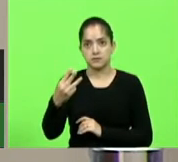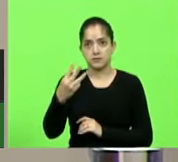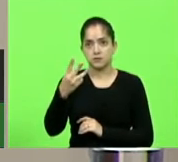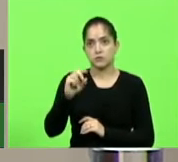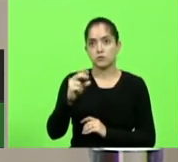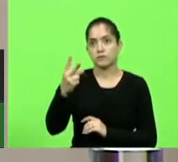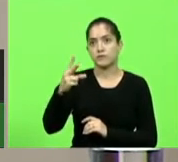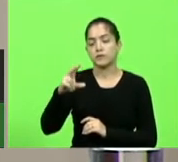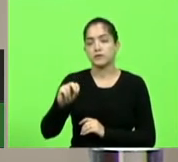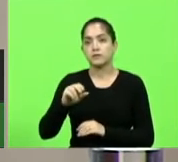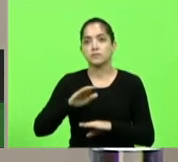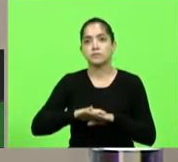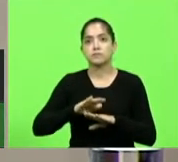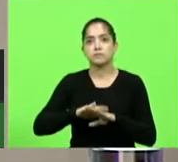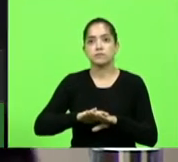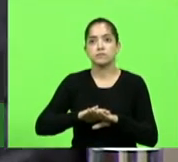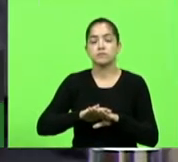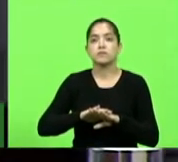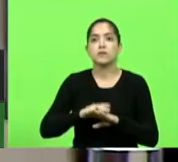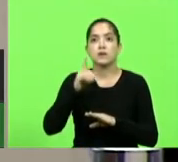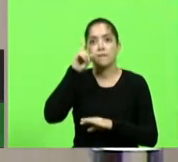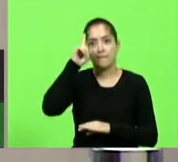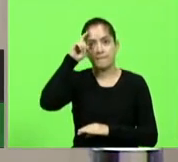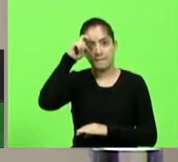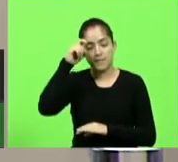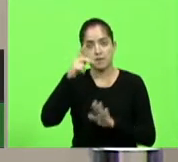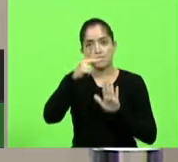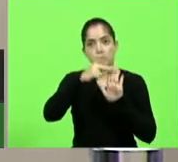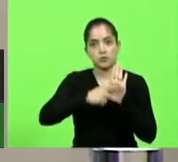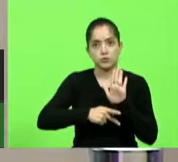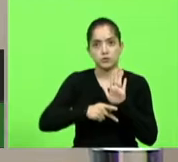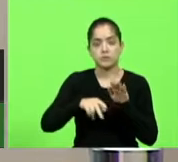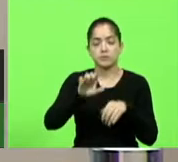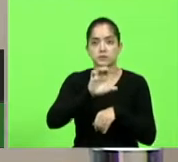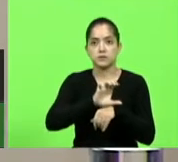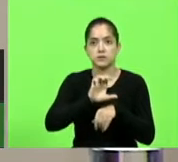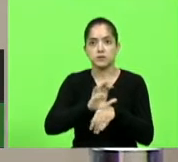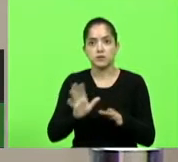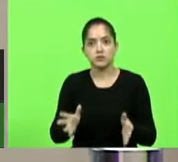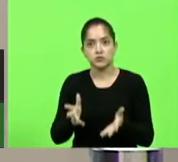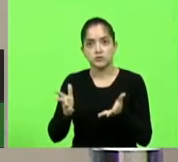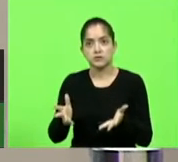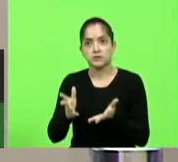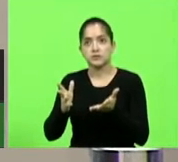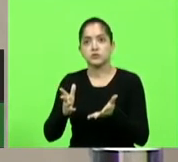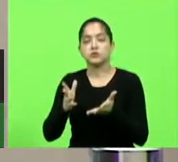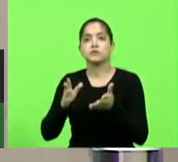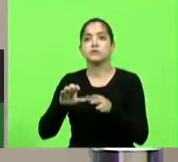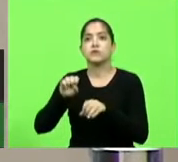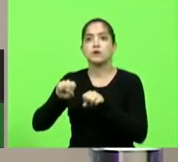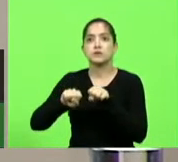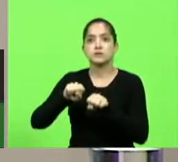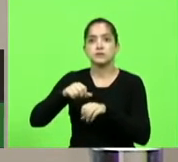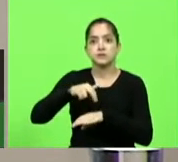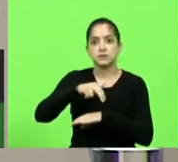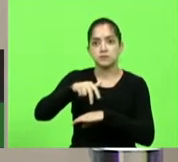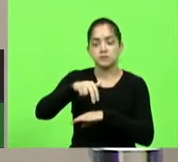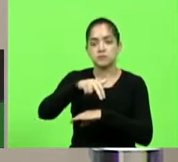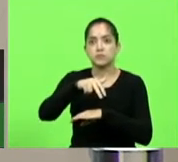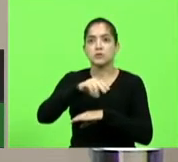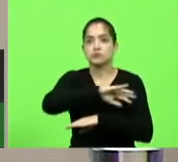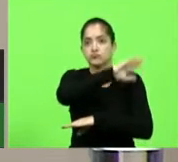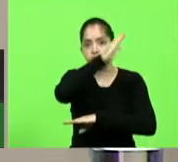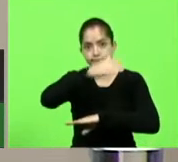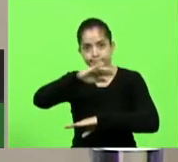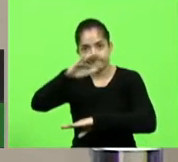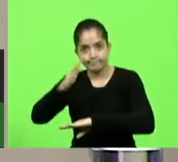339.3/2020, autor deputado Marcos Vieira. Institui o Programa Estadual de Incentivo ao Ciclismo de Montanha nos parques do Estado de Santa